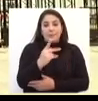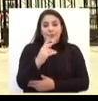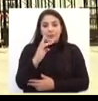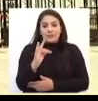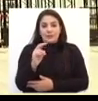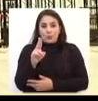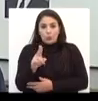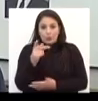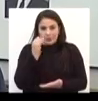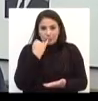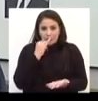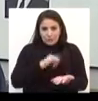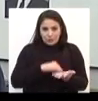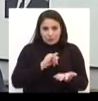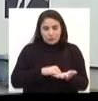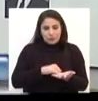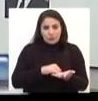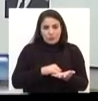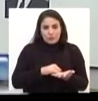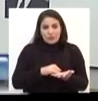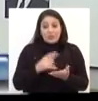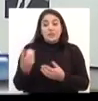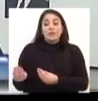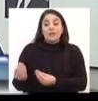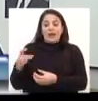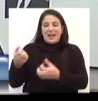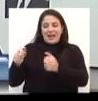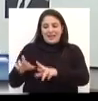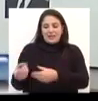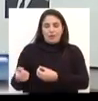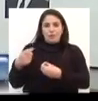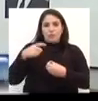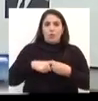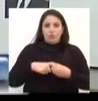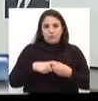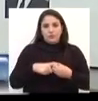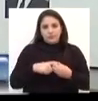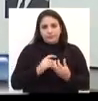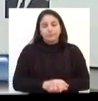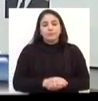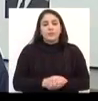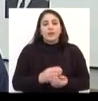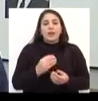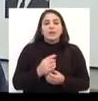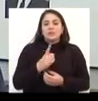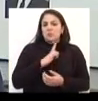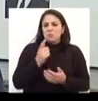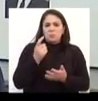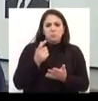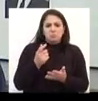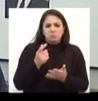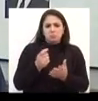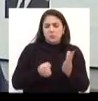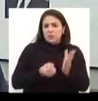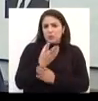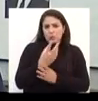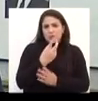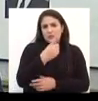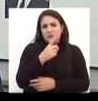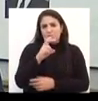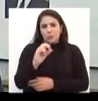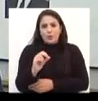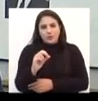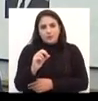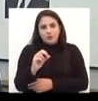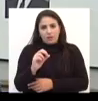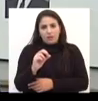Ela não investiu nada em Passo Fundo e esta tinha um compromisso, então, de gerar 150 empregos. Em momento algum ela gerou 150